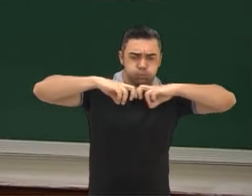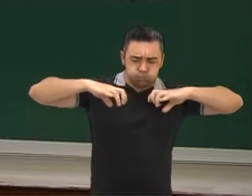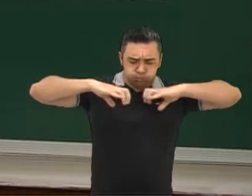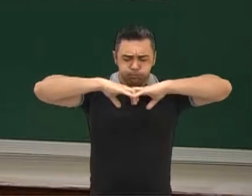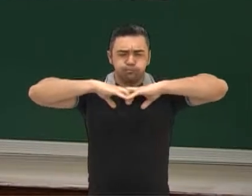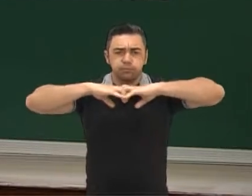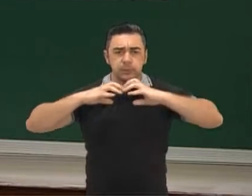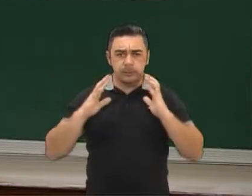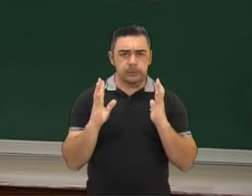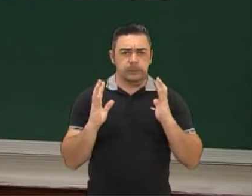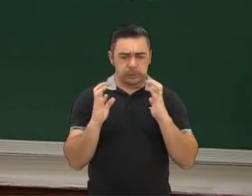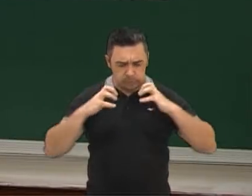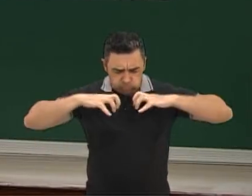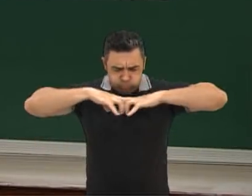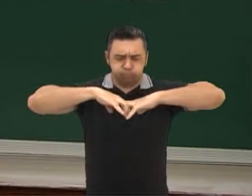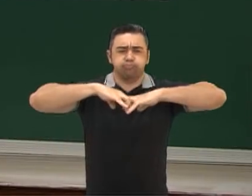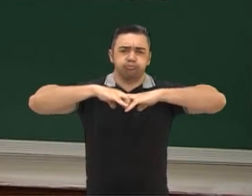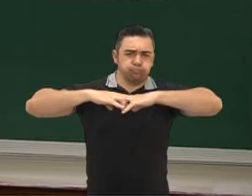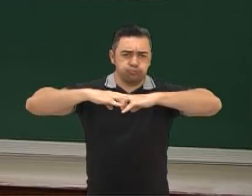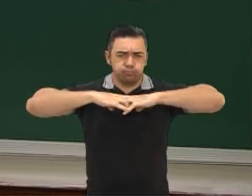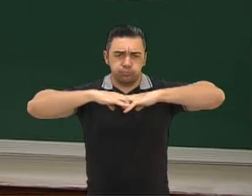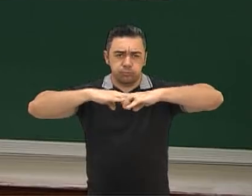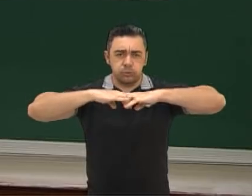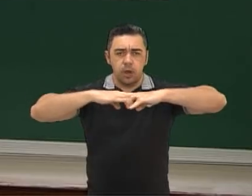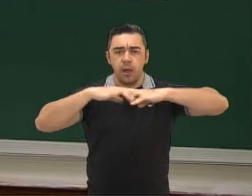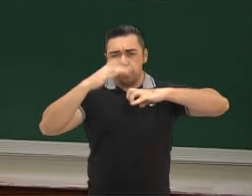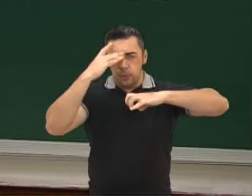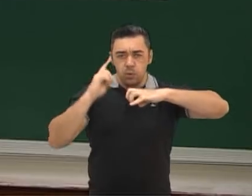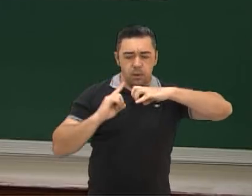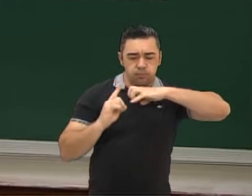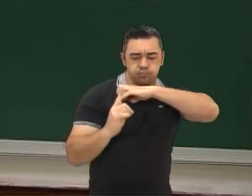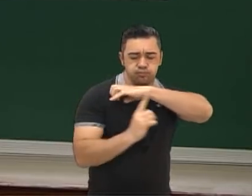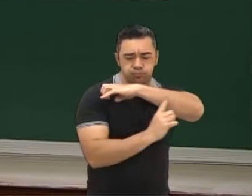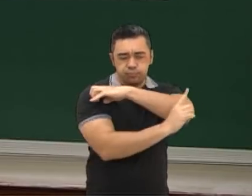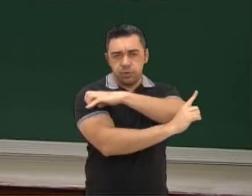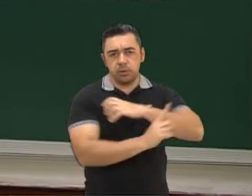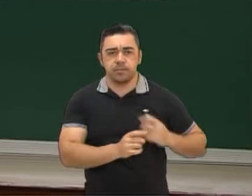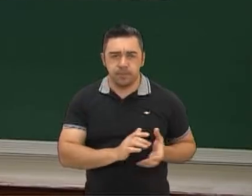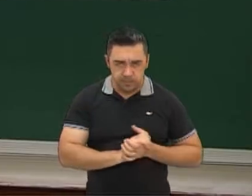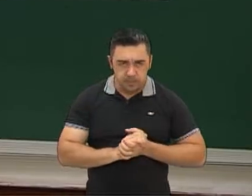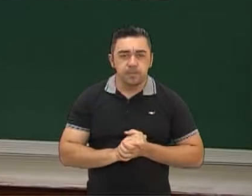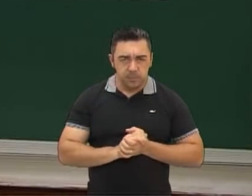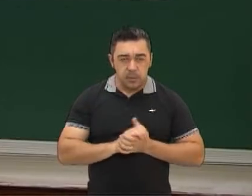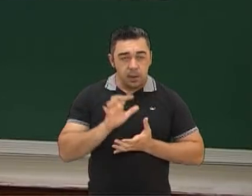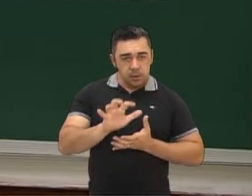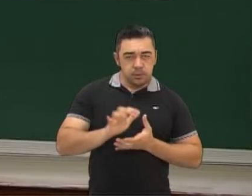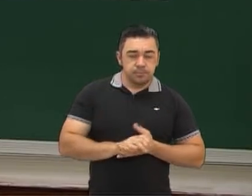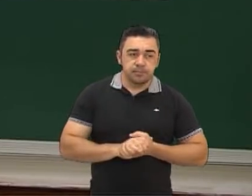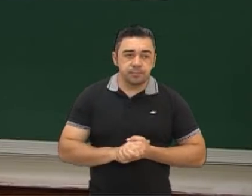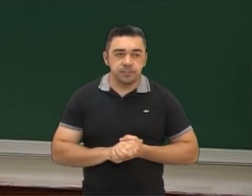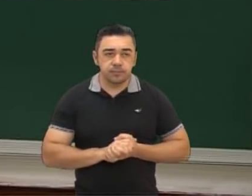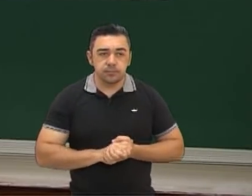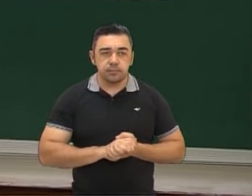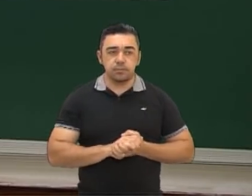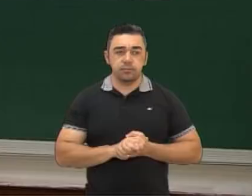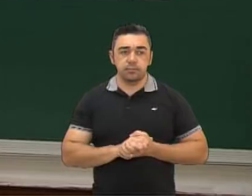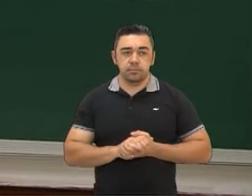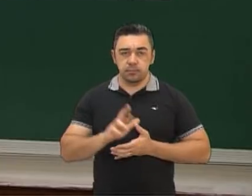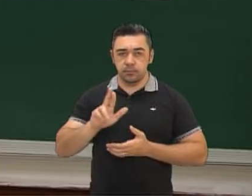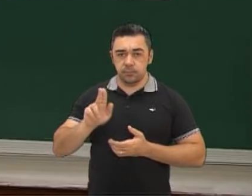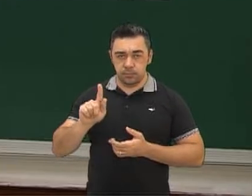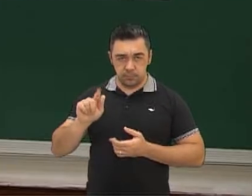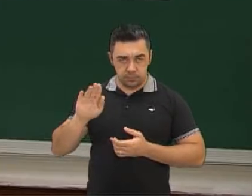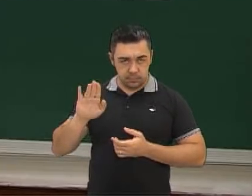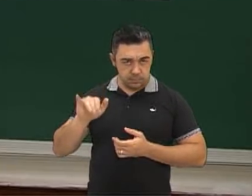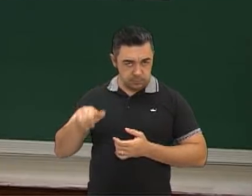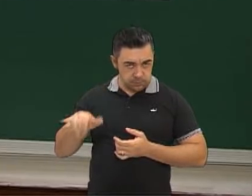Porque o trabalho dele na equipe é exatamente o de interceptação, o de segurar. O rugby